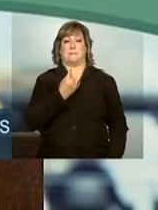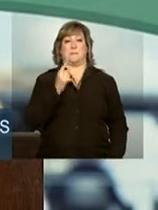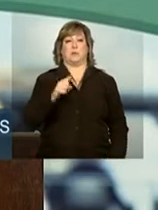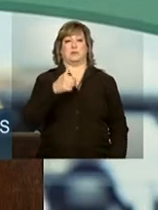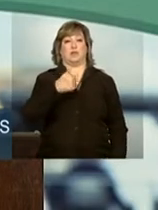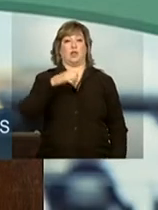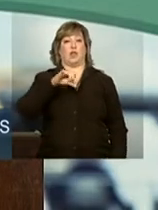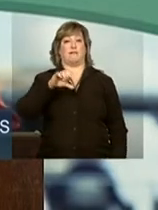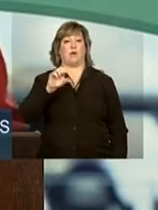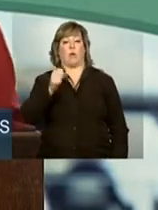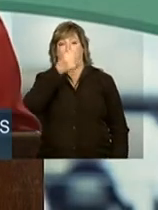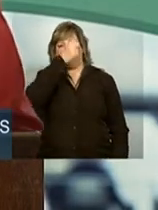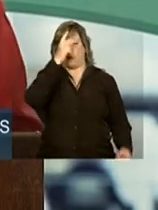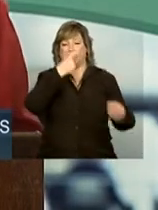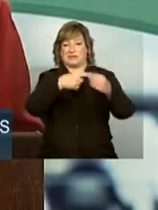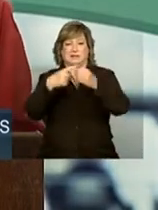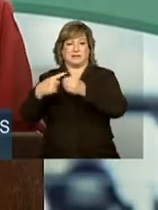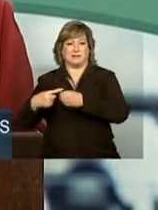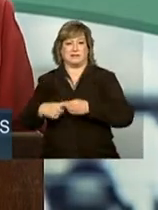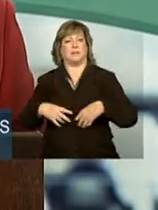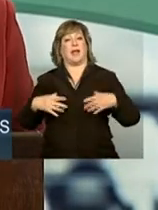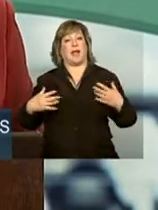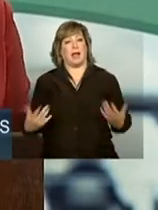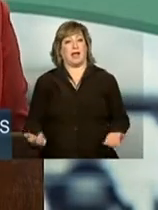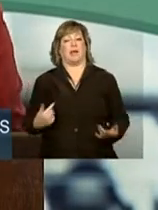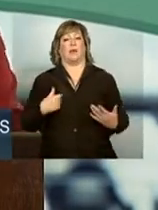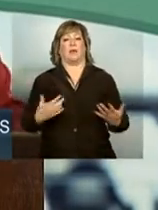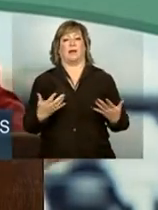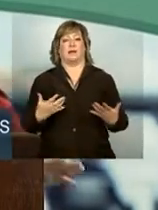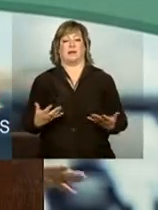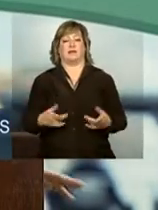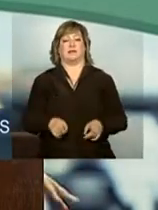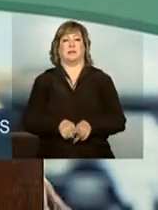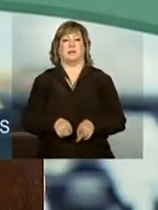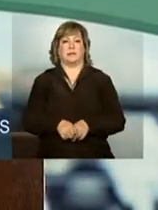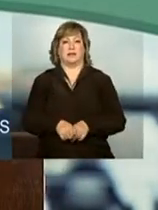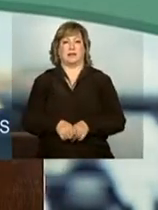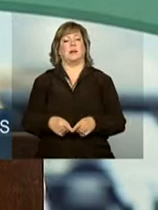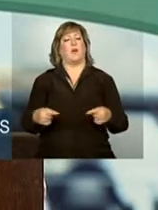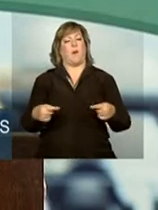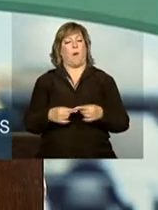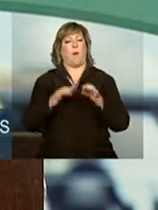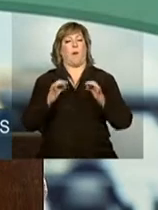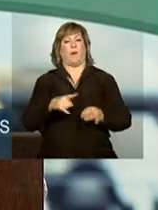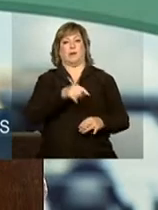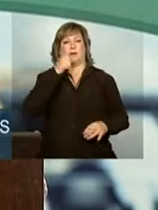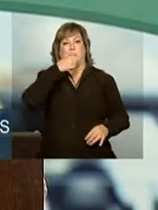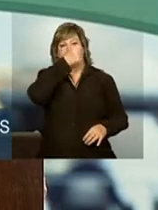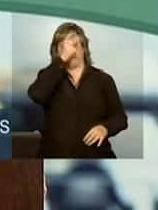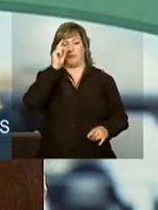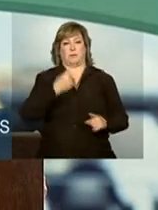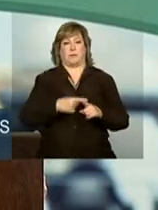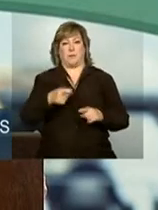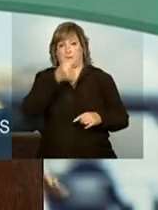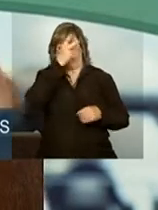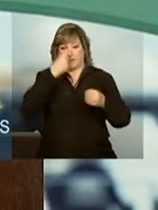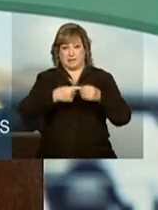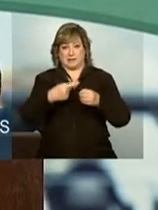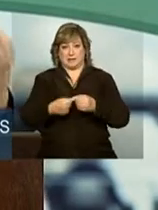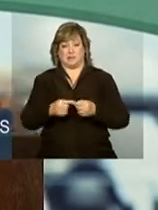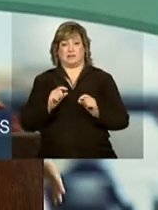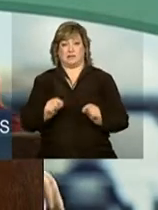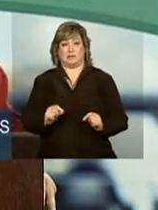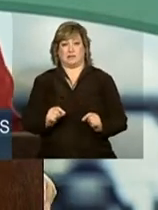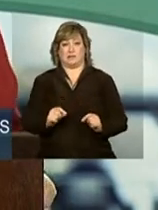1.198 municípios. E aí eu queria concordar também com a prefeita e dizer, olha, município com menos, com